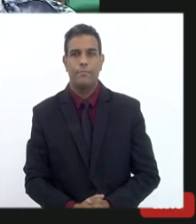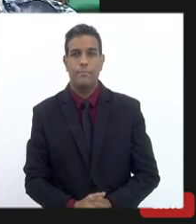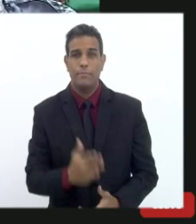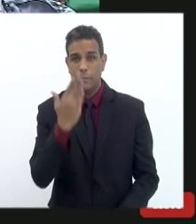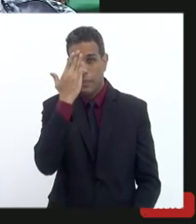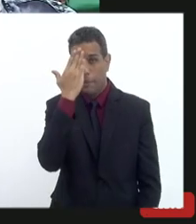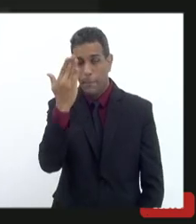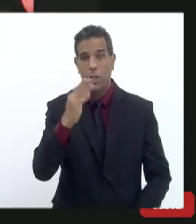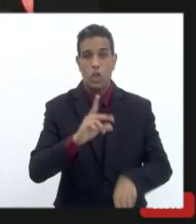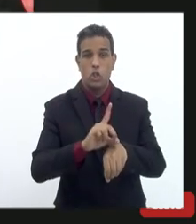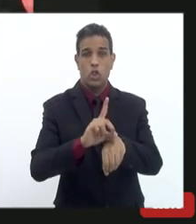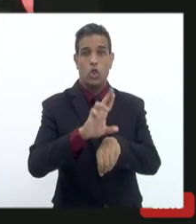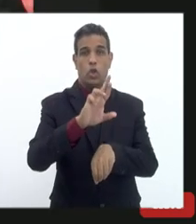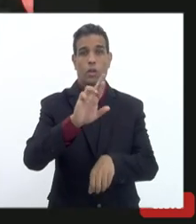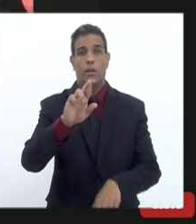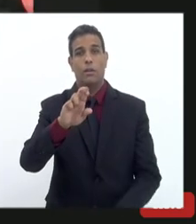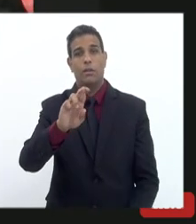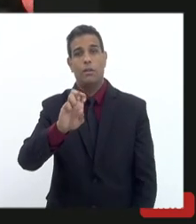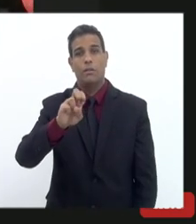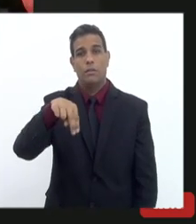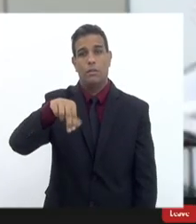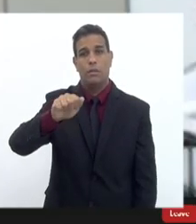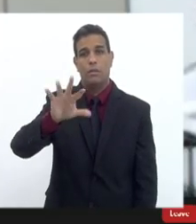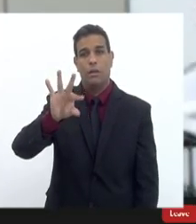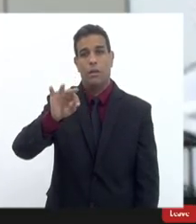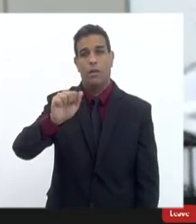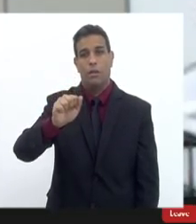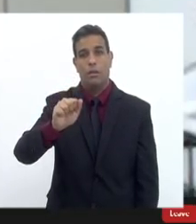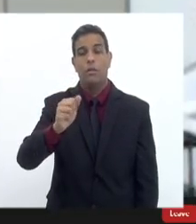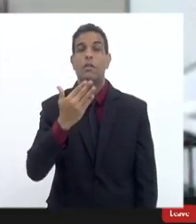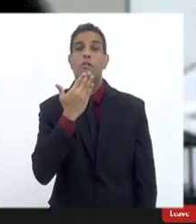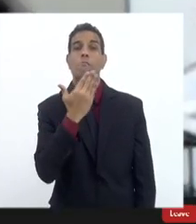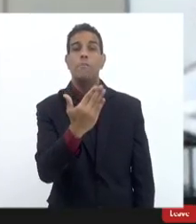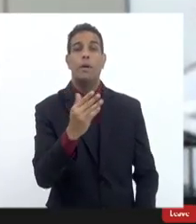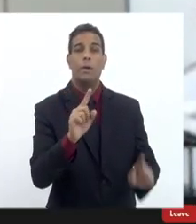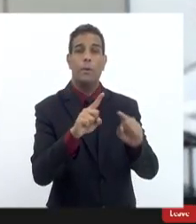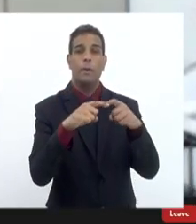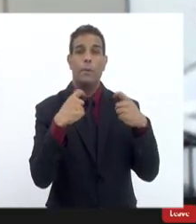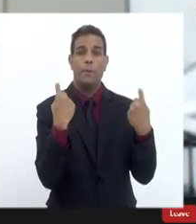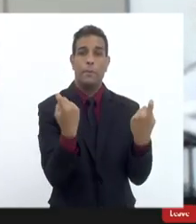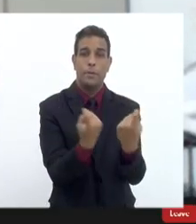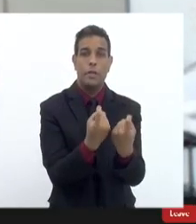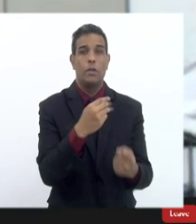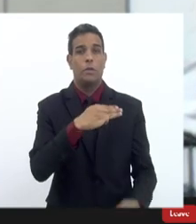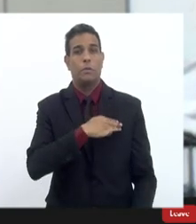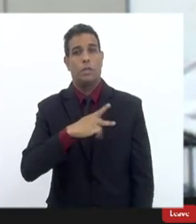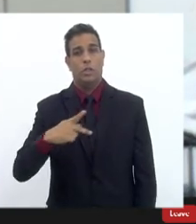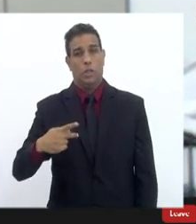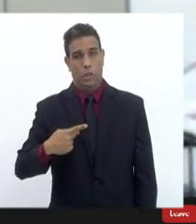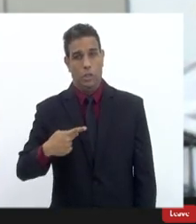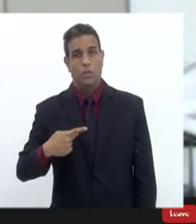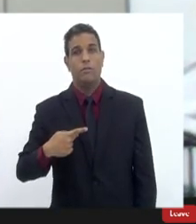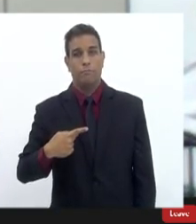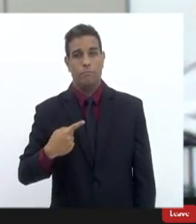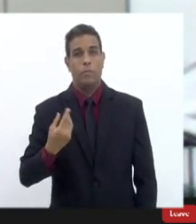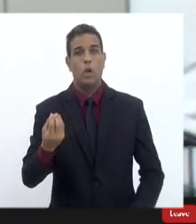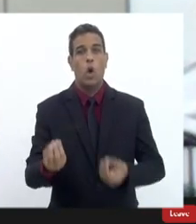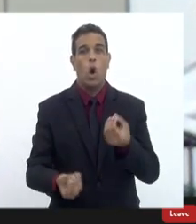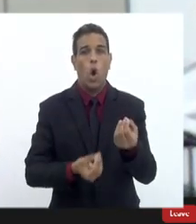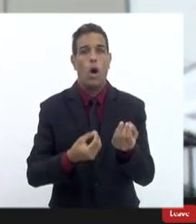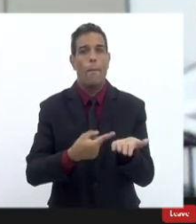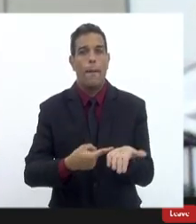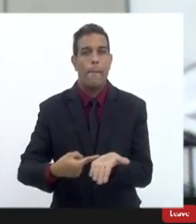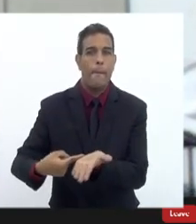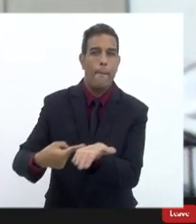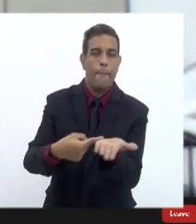Obrigado, doutora Renata. A gente vai encaminhar sim e vai solicitar também uma reunião com o Ministério Público, que a gente gostaria de tratar, né, desse e de